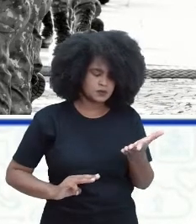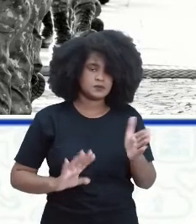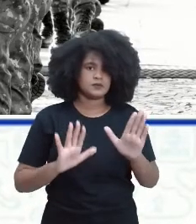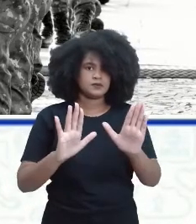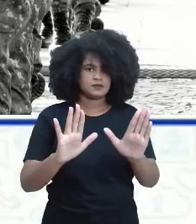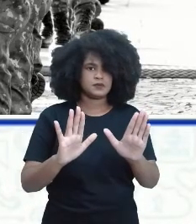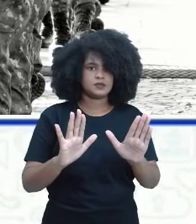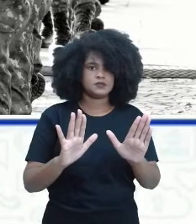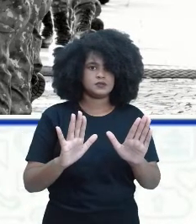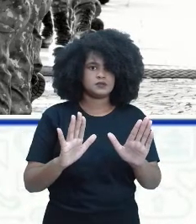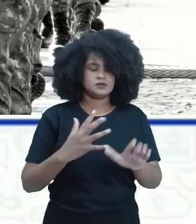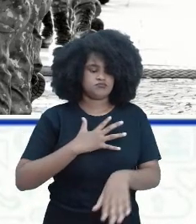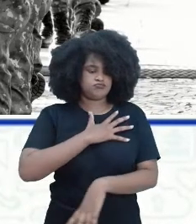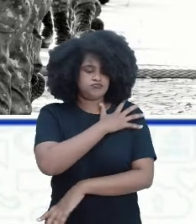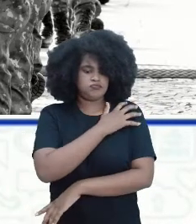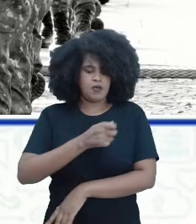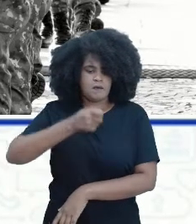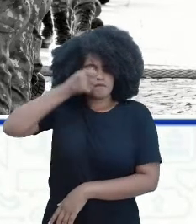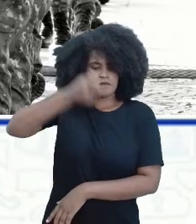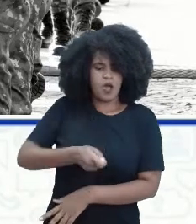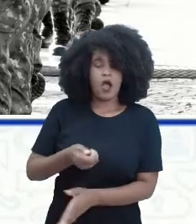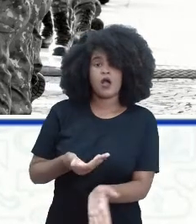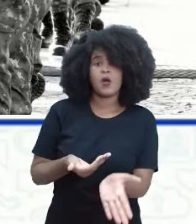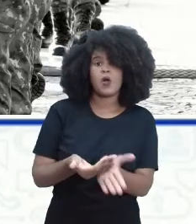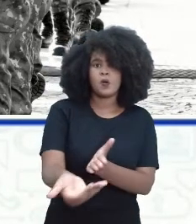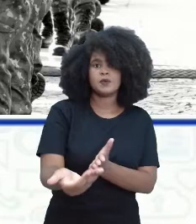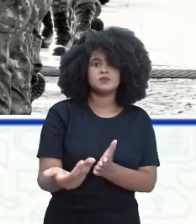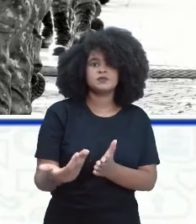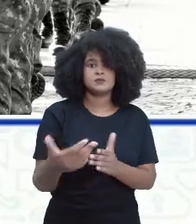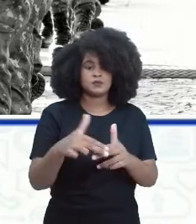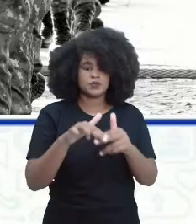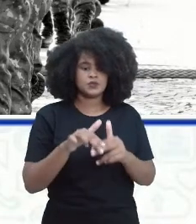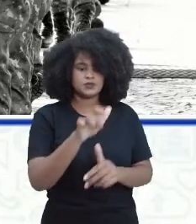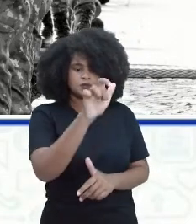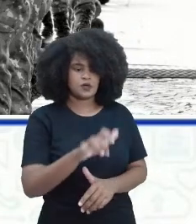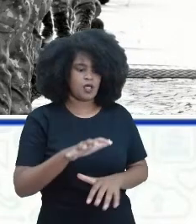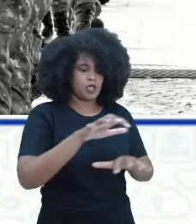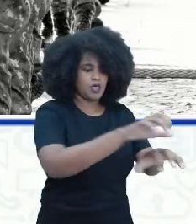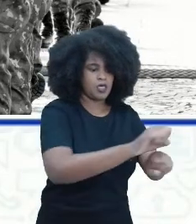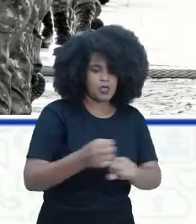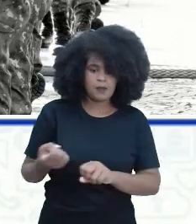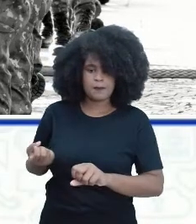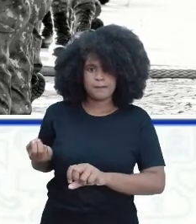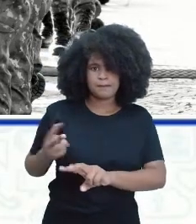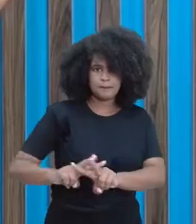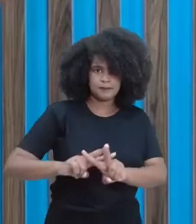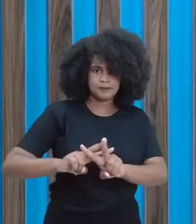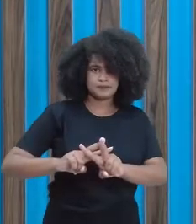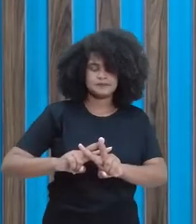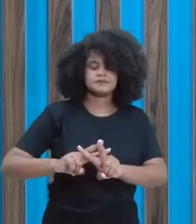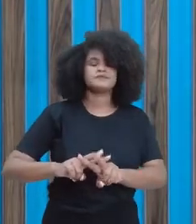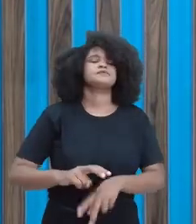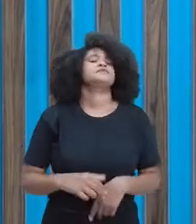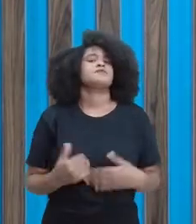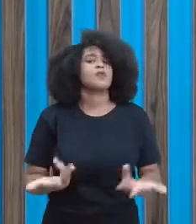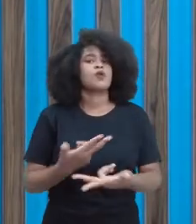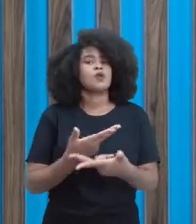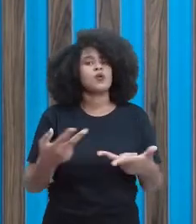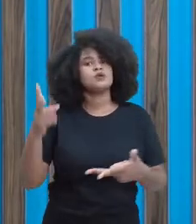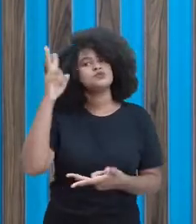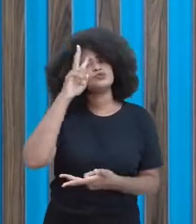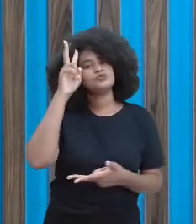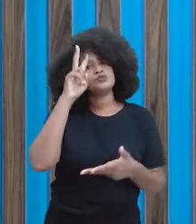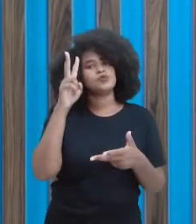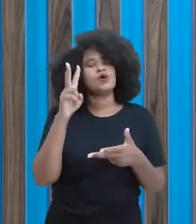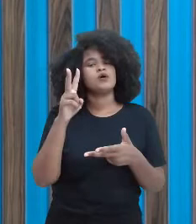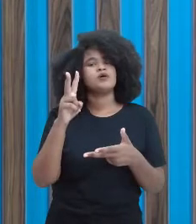o regime militar começou e ele foi preso, certo? Questões históricas a gente vê com mais detalhes com